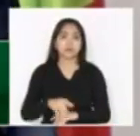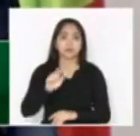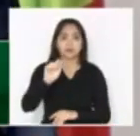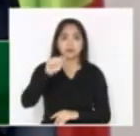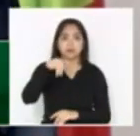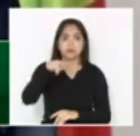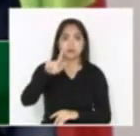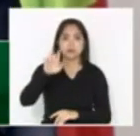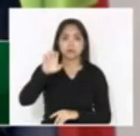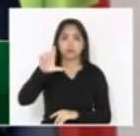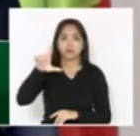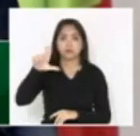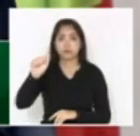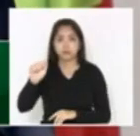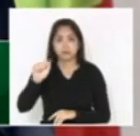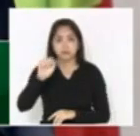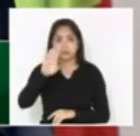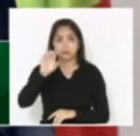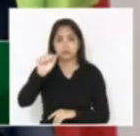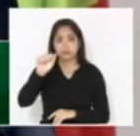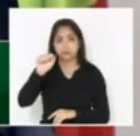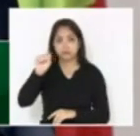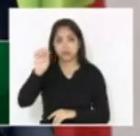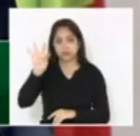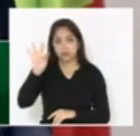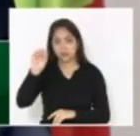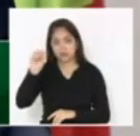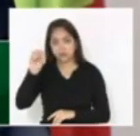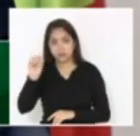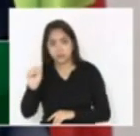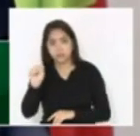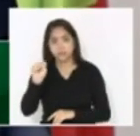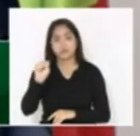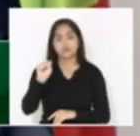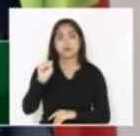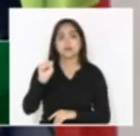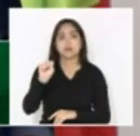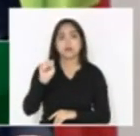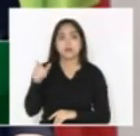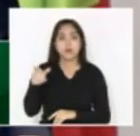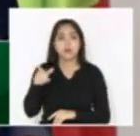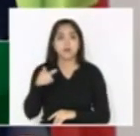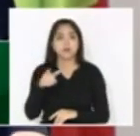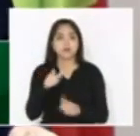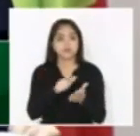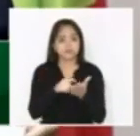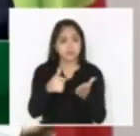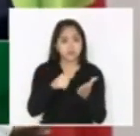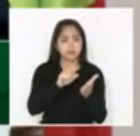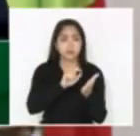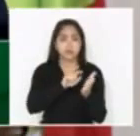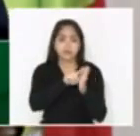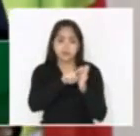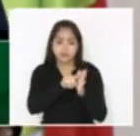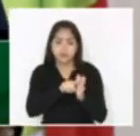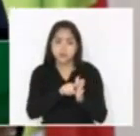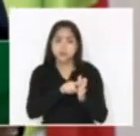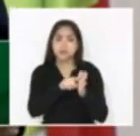Bastos. Ângela Bastos teve uma reportagem muito bonita nesse final de